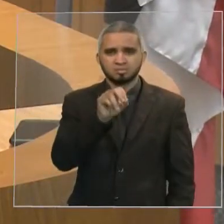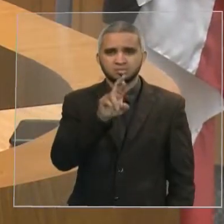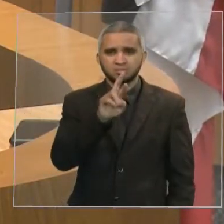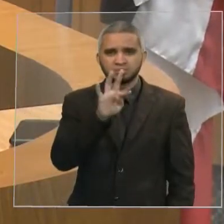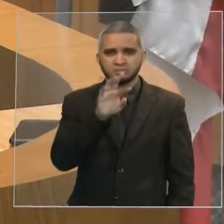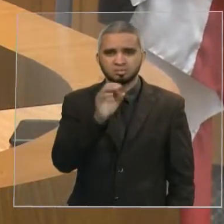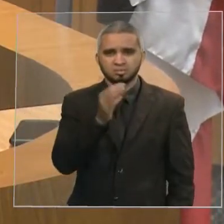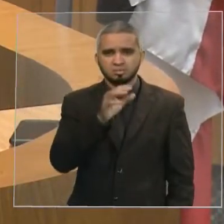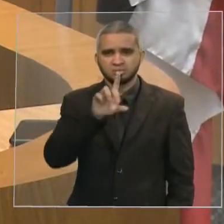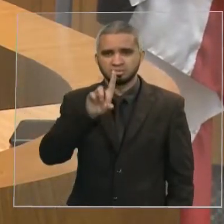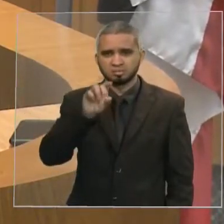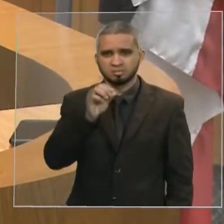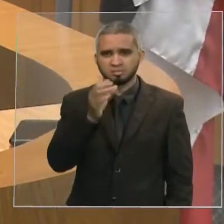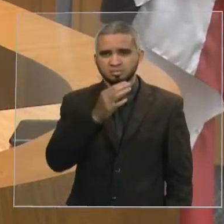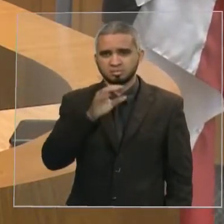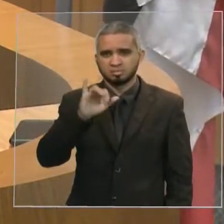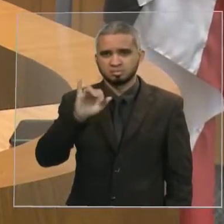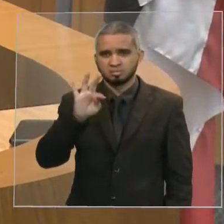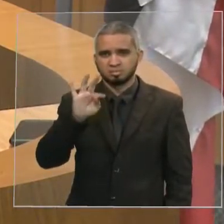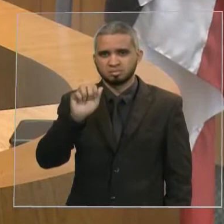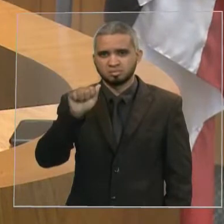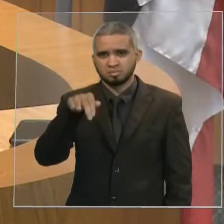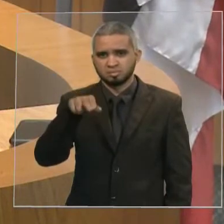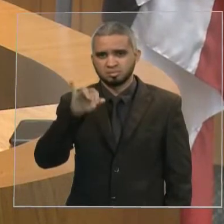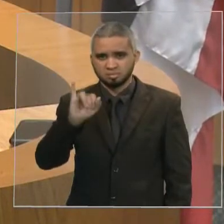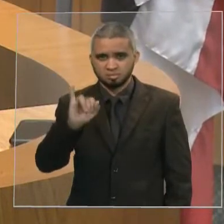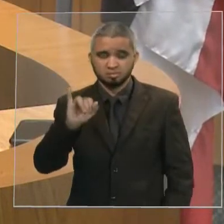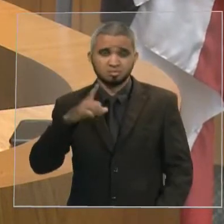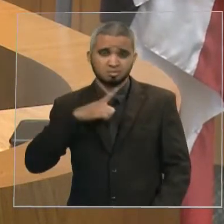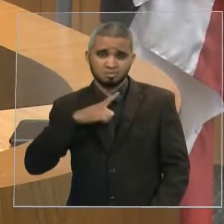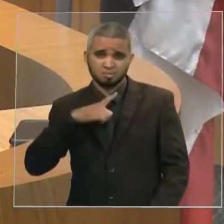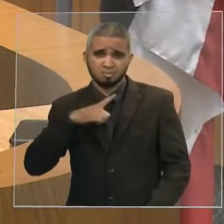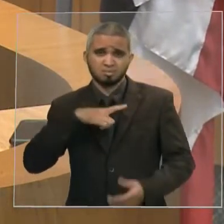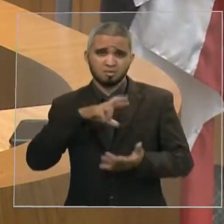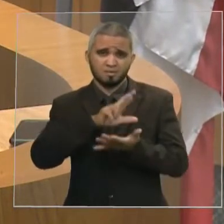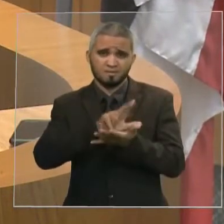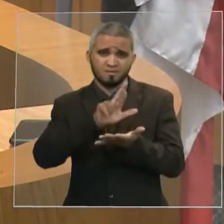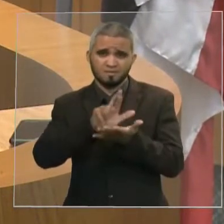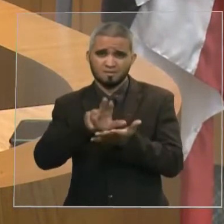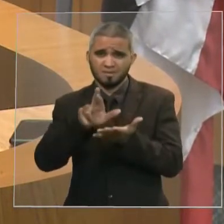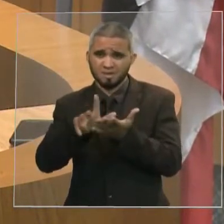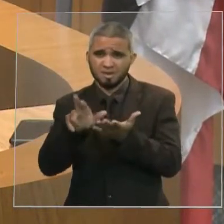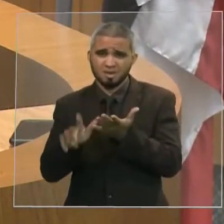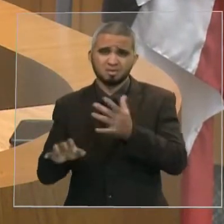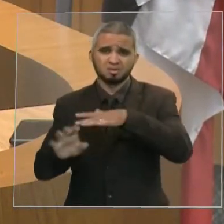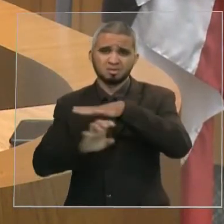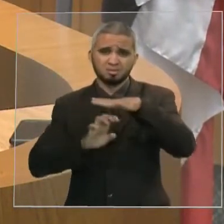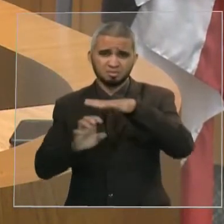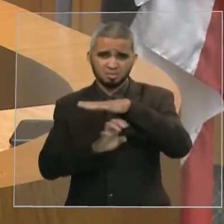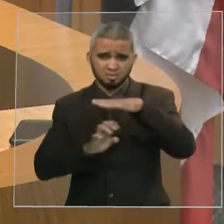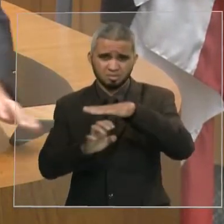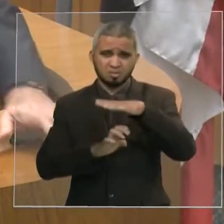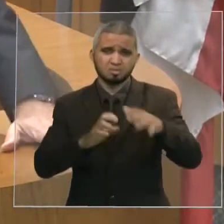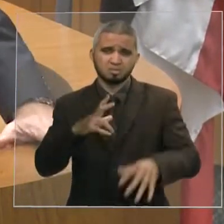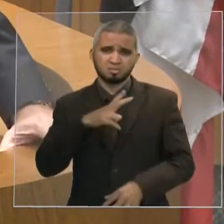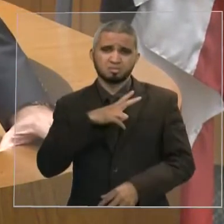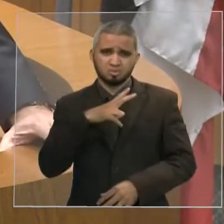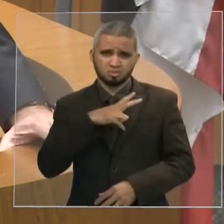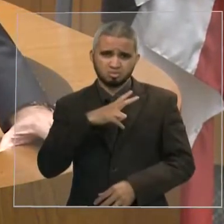várias empresas, empresas, inclusive, particulares,